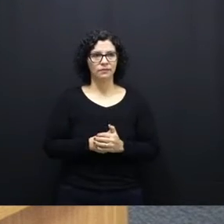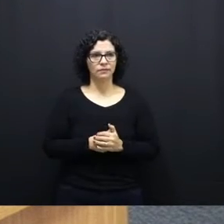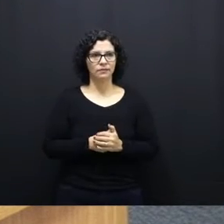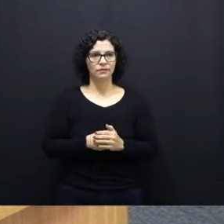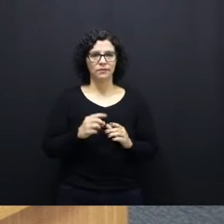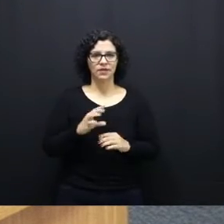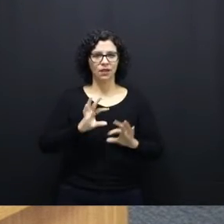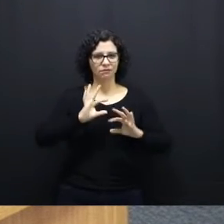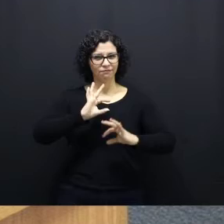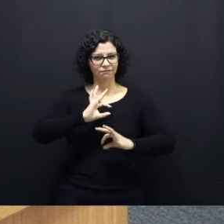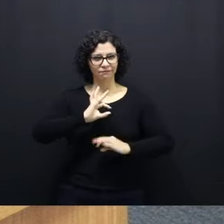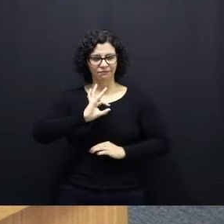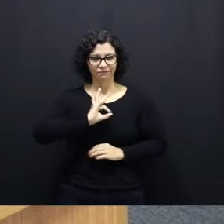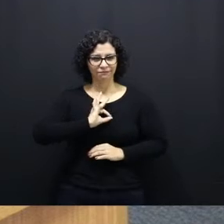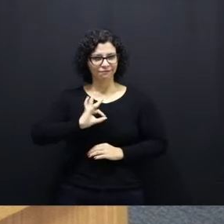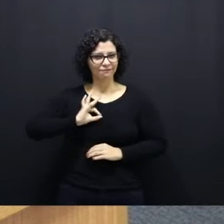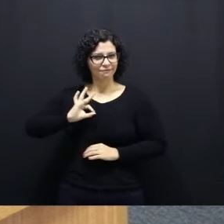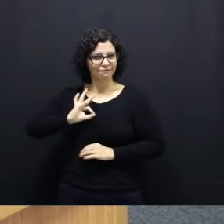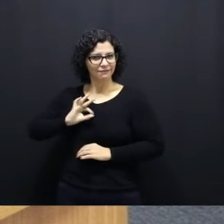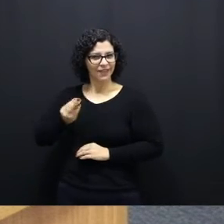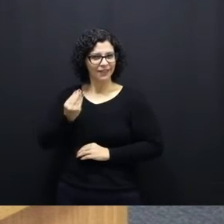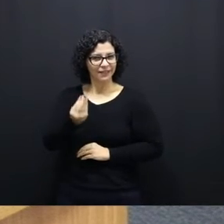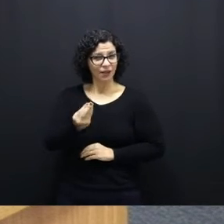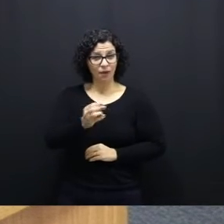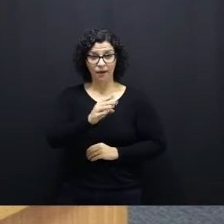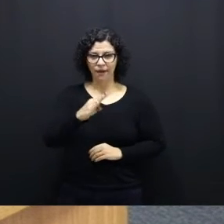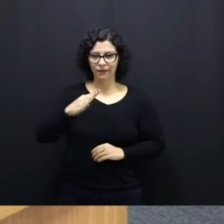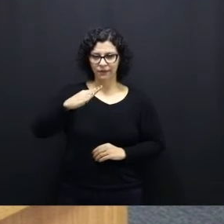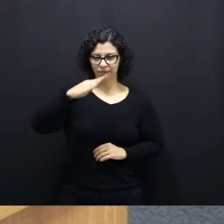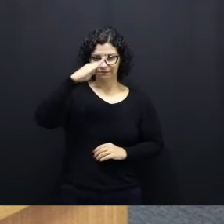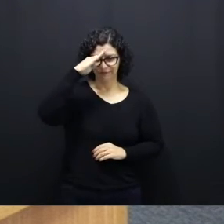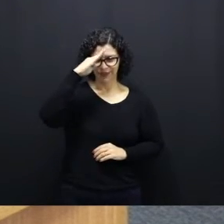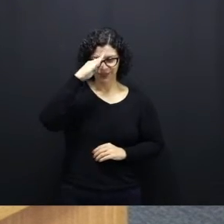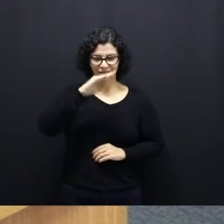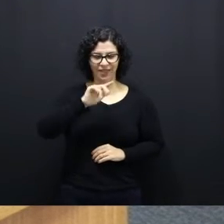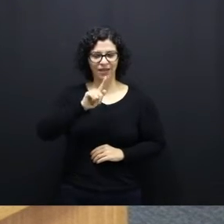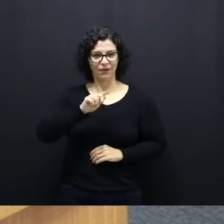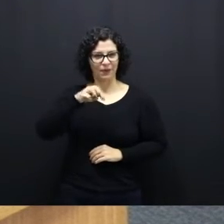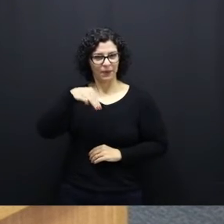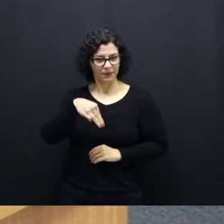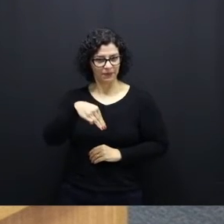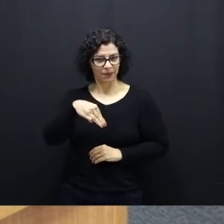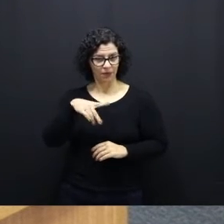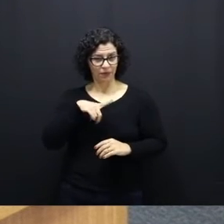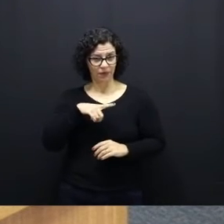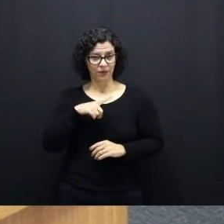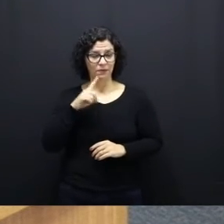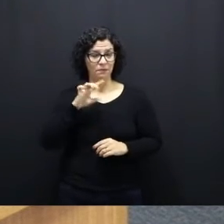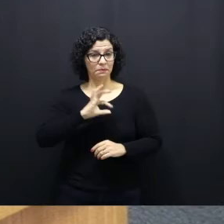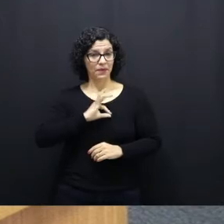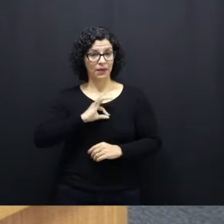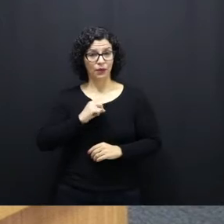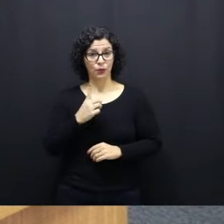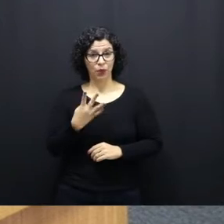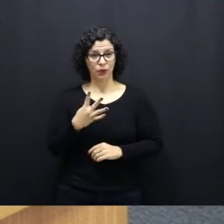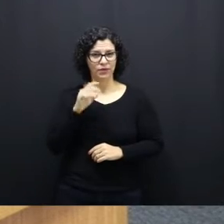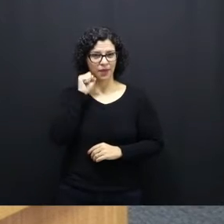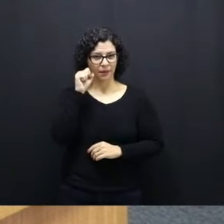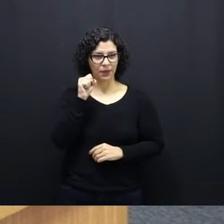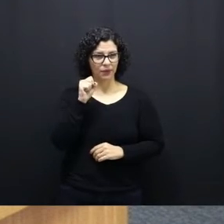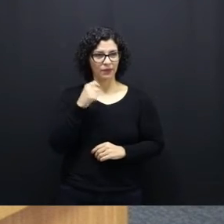condecorou os guardas com a medalha Quatorze de Abril os guardas que fazem dez anos